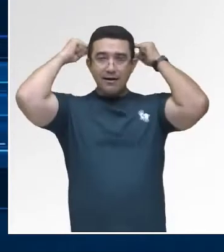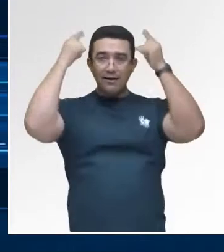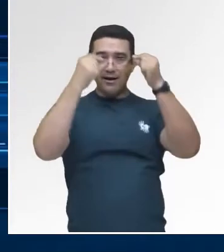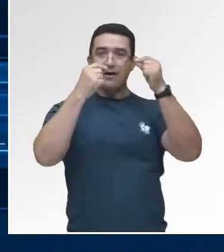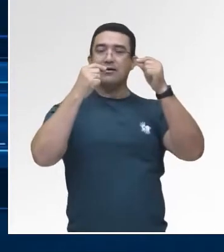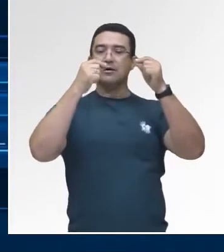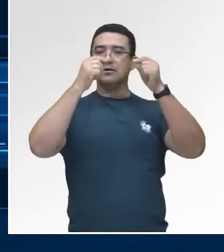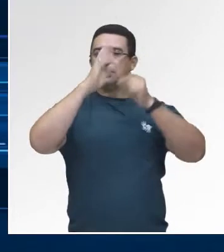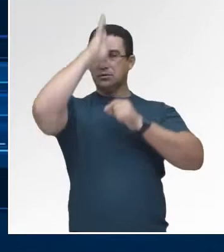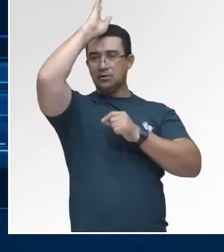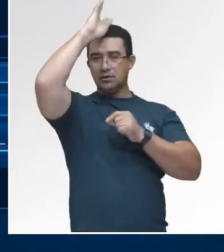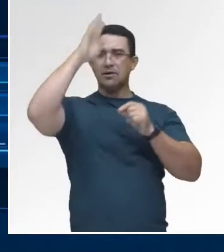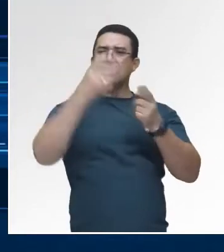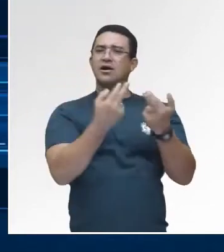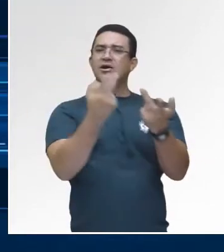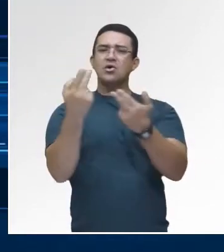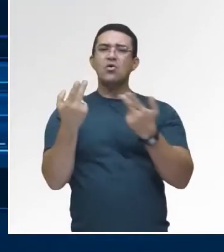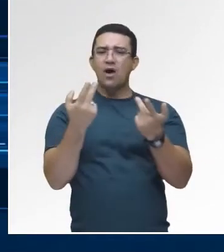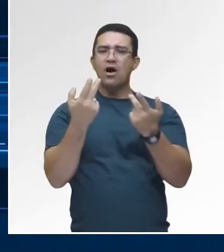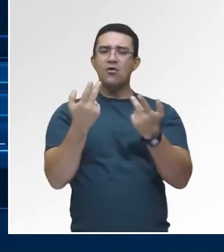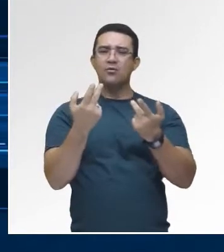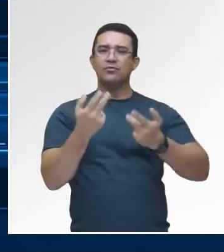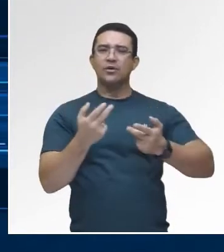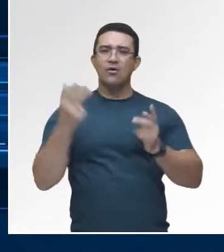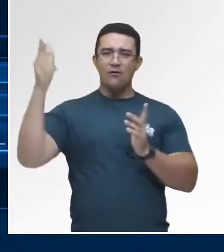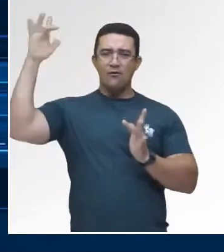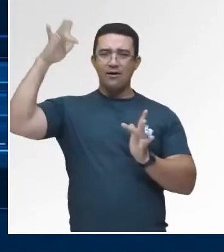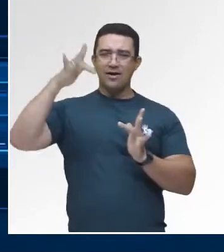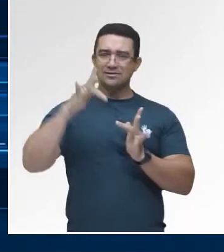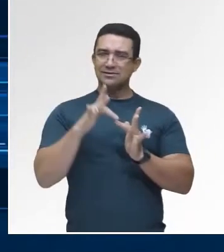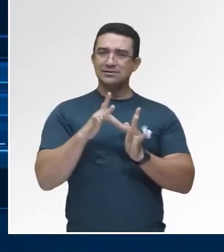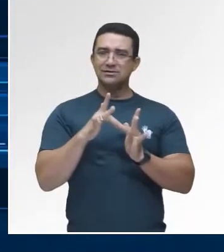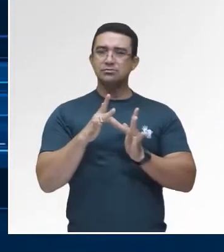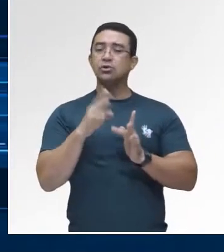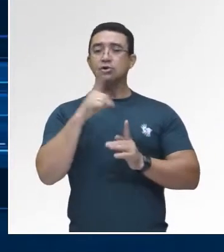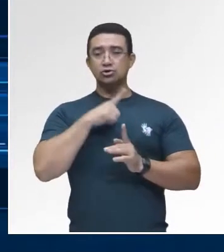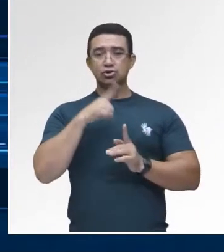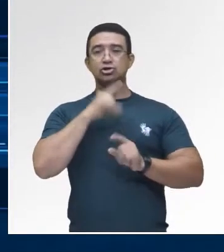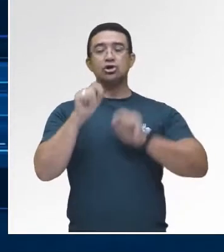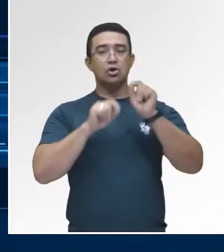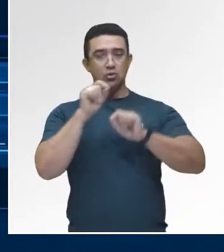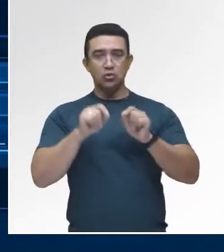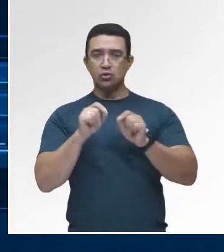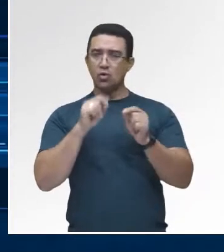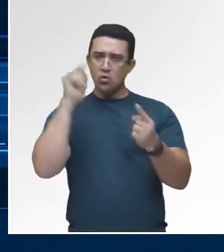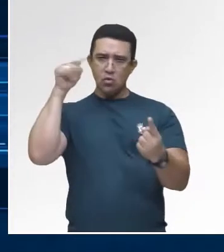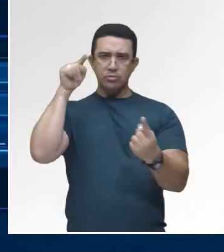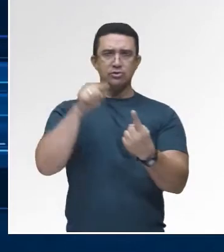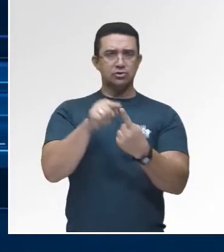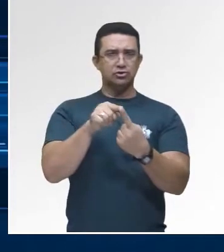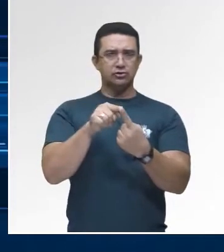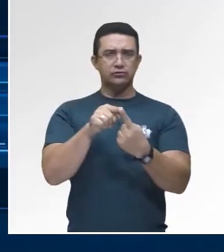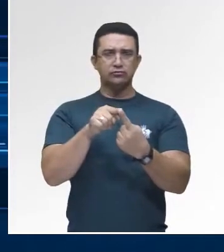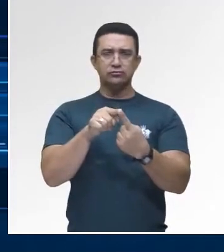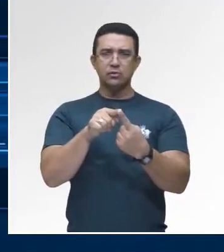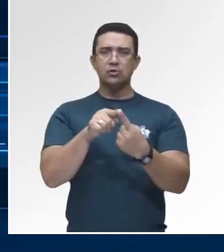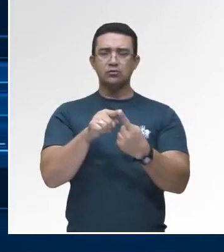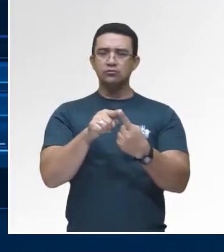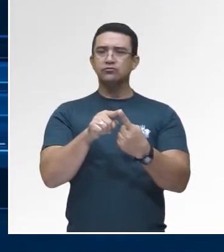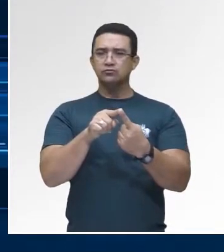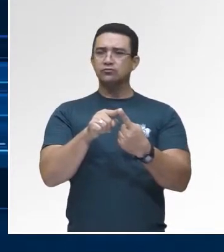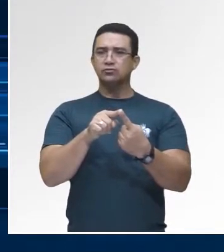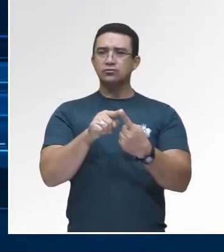ele seguia uma fórmula, seguiam objetivos, então eram bem pautado ali